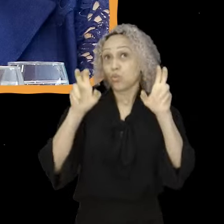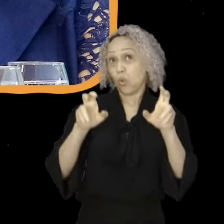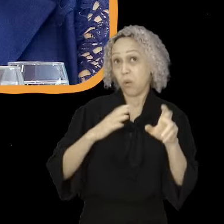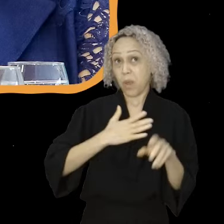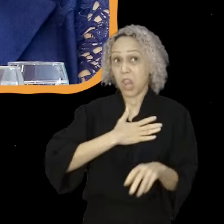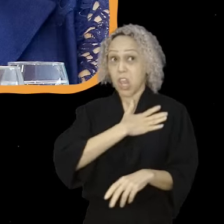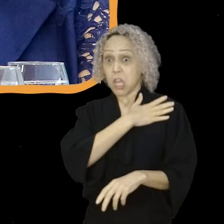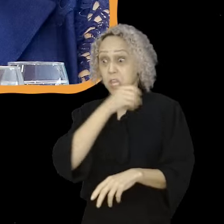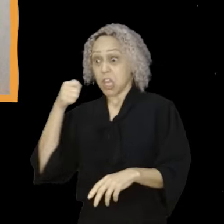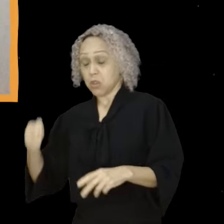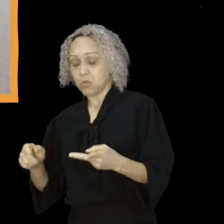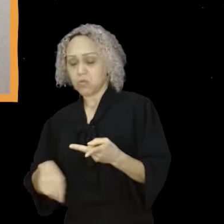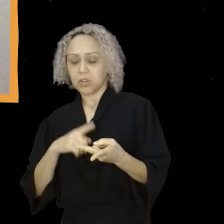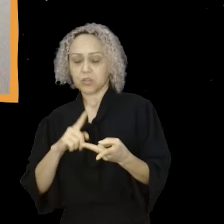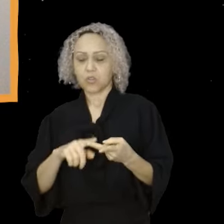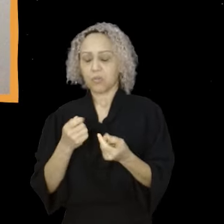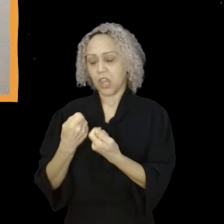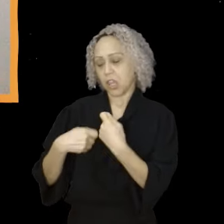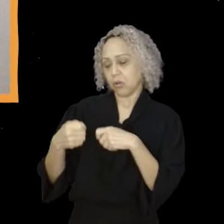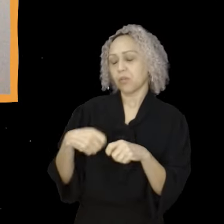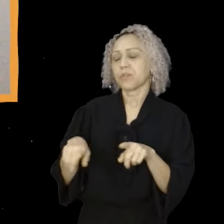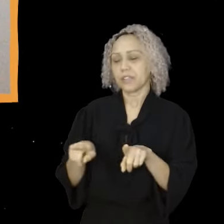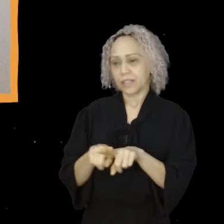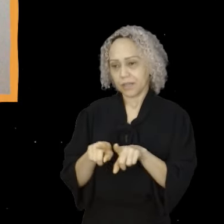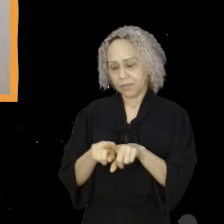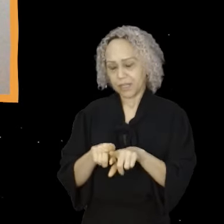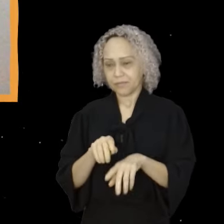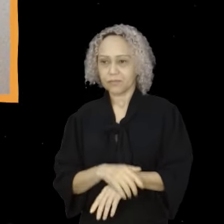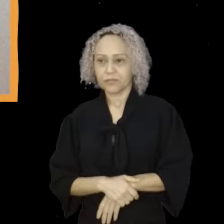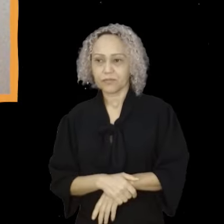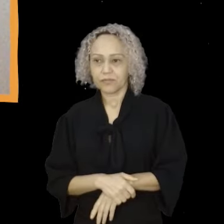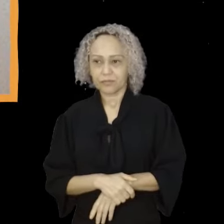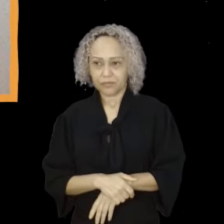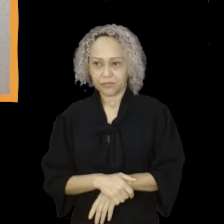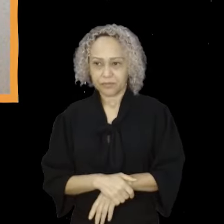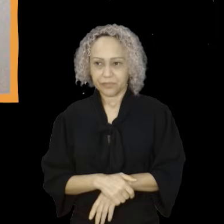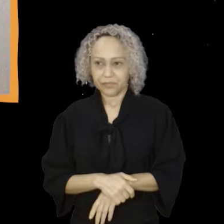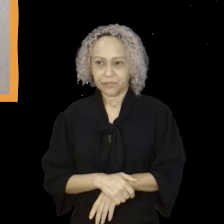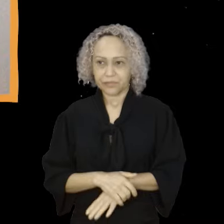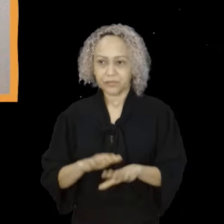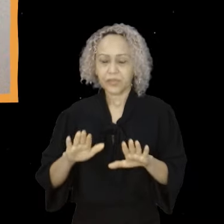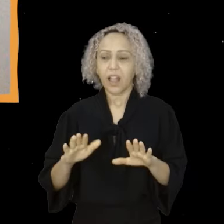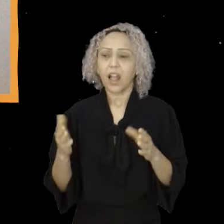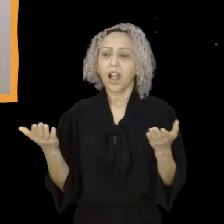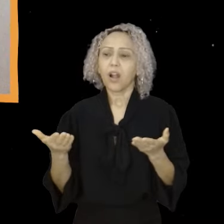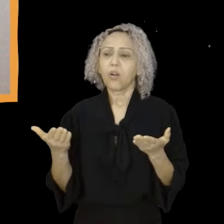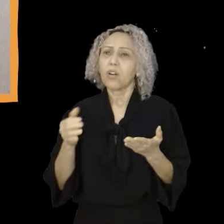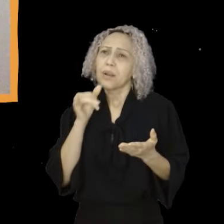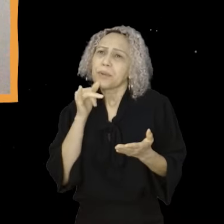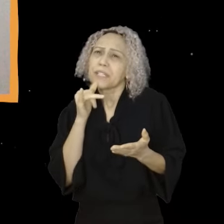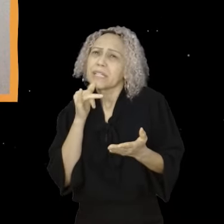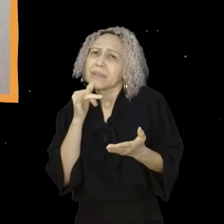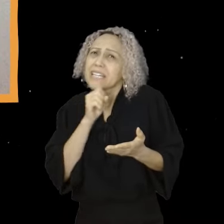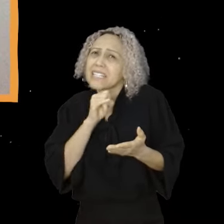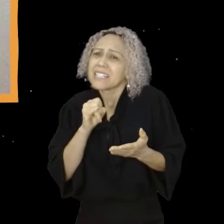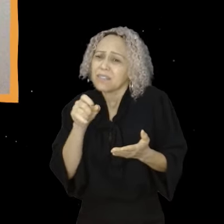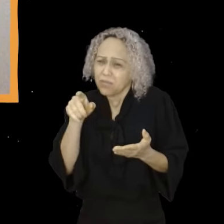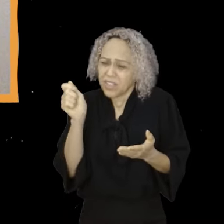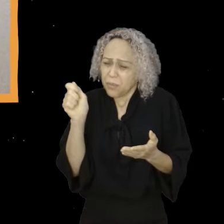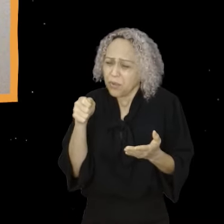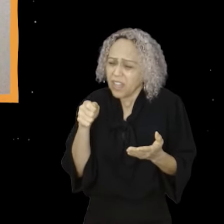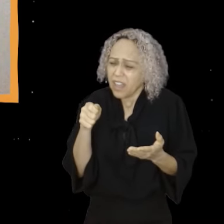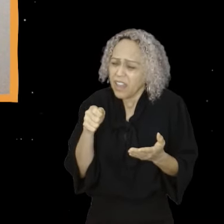sobre economia desde cedo. Para terminar, vamos imaginar você entrando numa máquina do tempo. para voltar e ficar frente a frente com a criança petista que